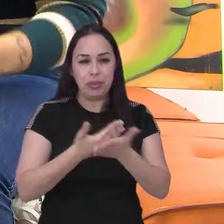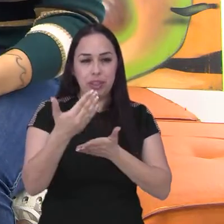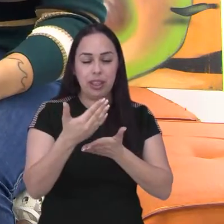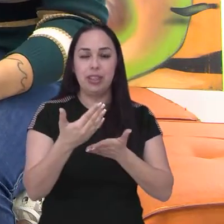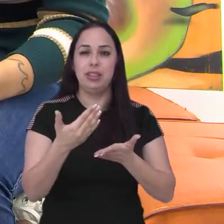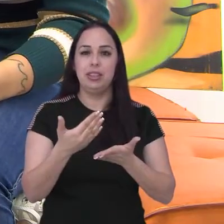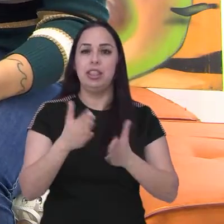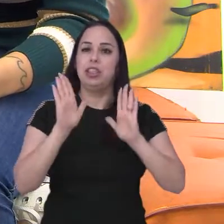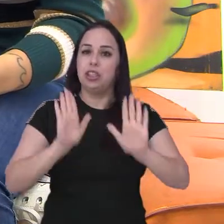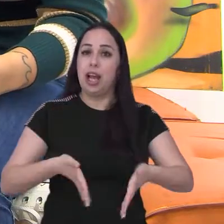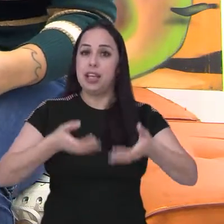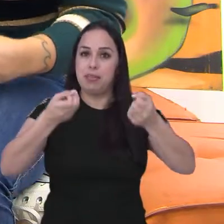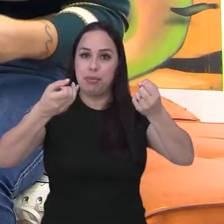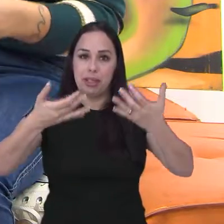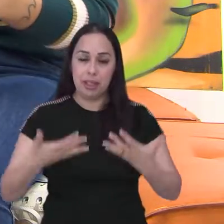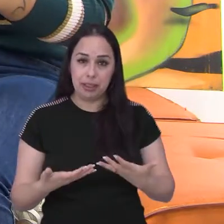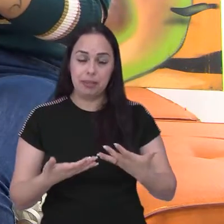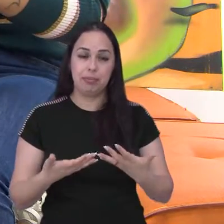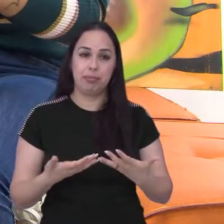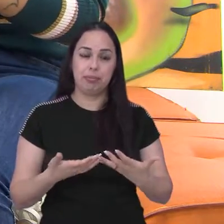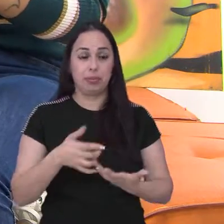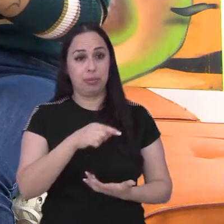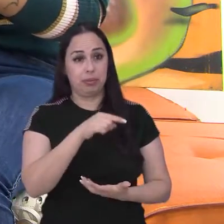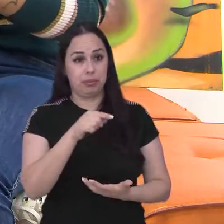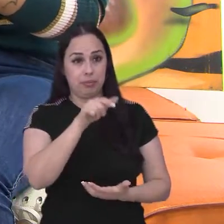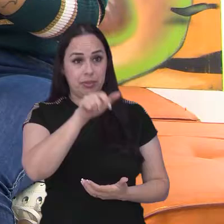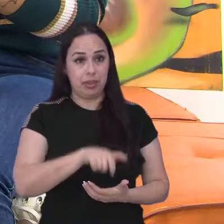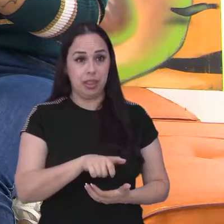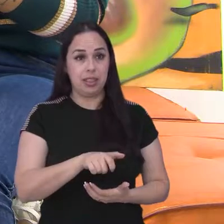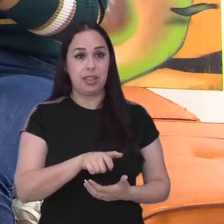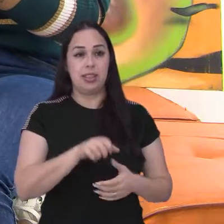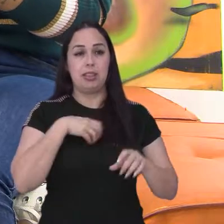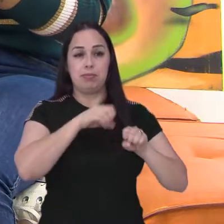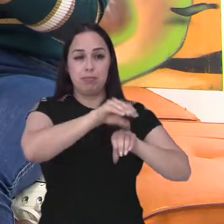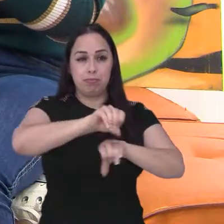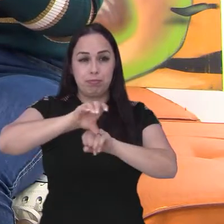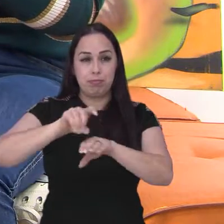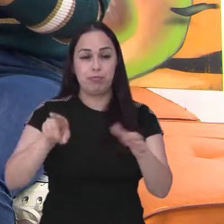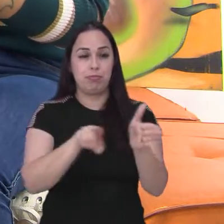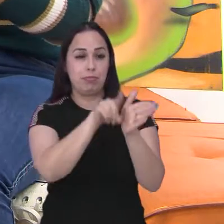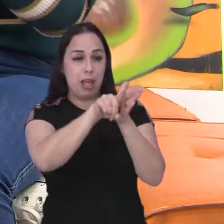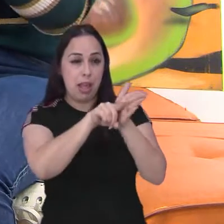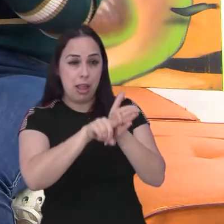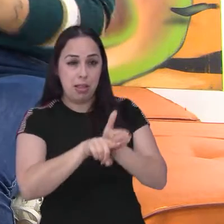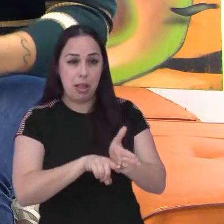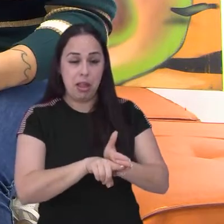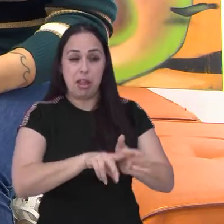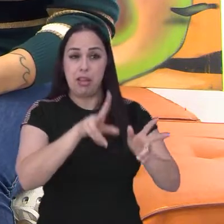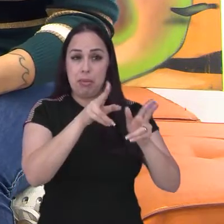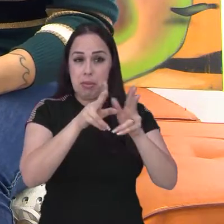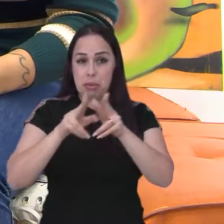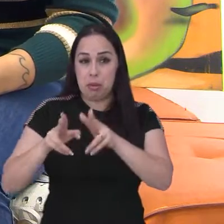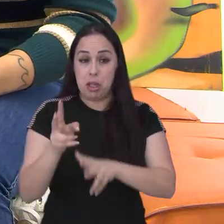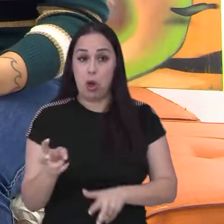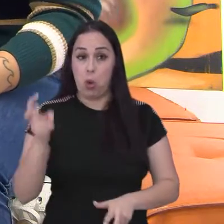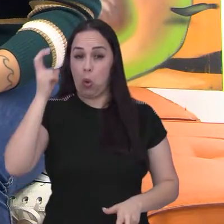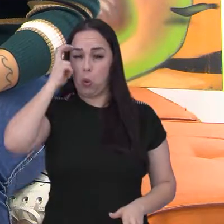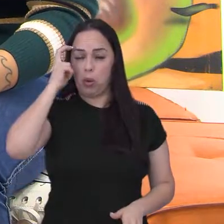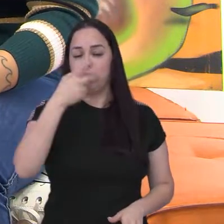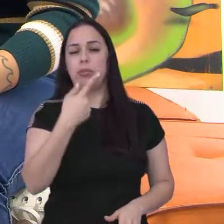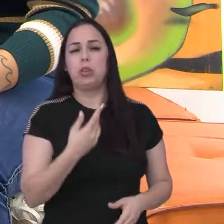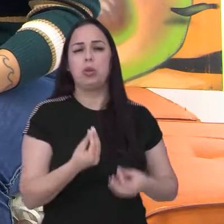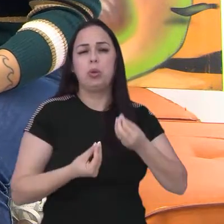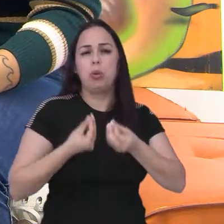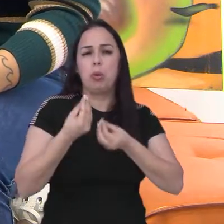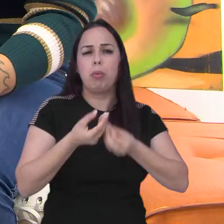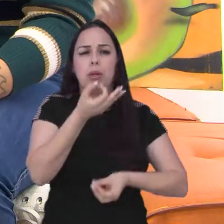falando, né? Como que... Eu já falei mais ou menos, né? Você é arte educador, pesquisador e produtor cultural. Eu queria